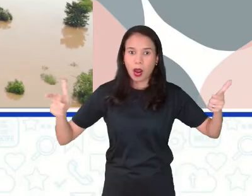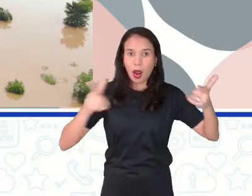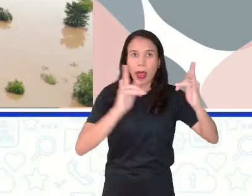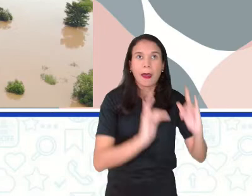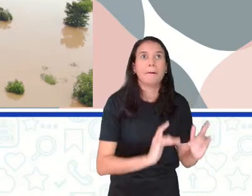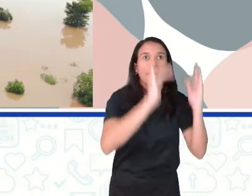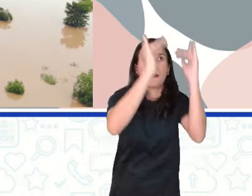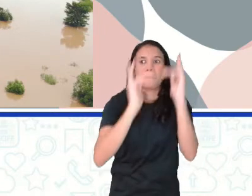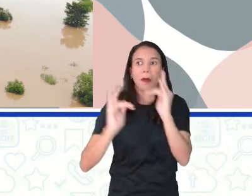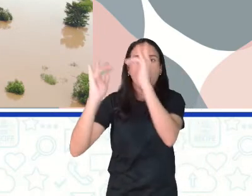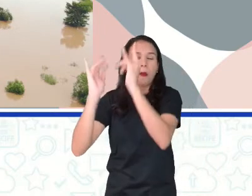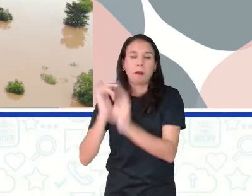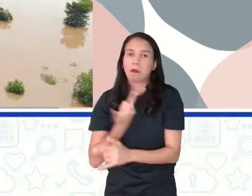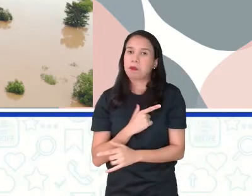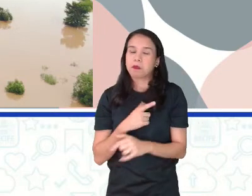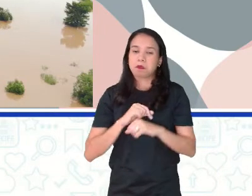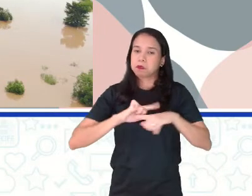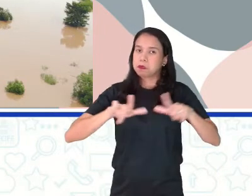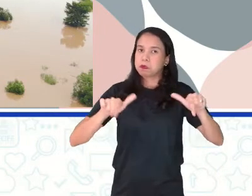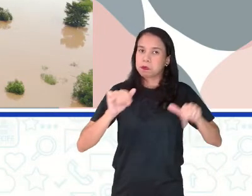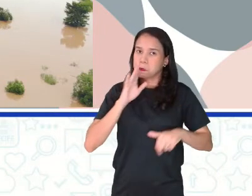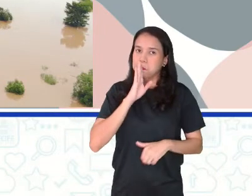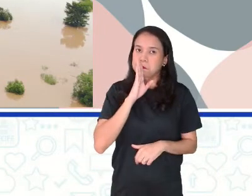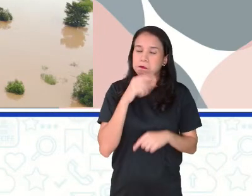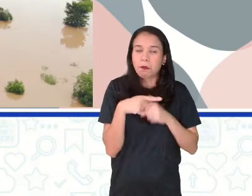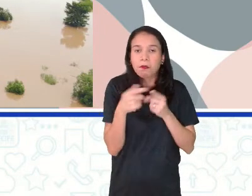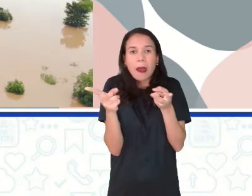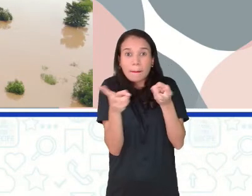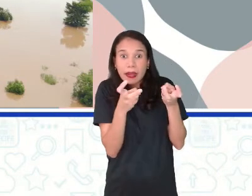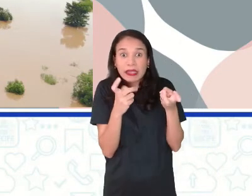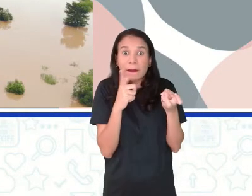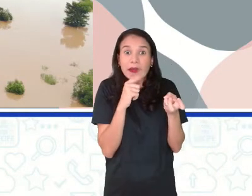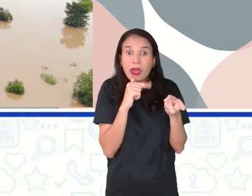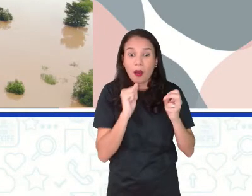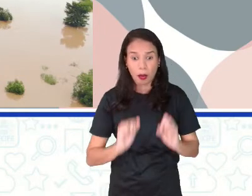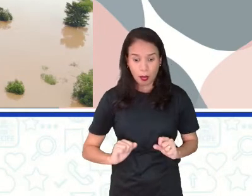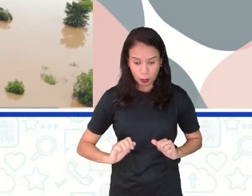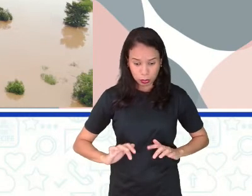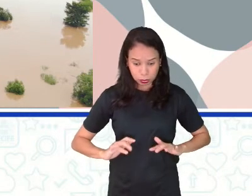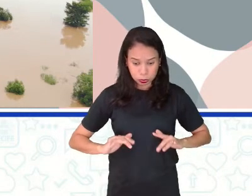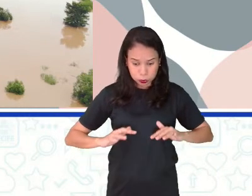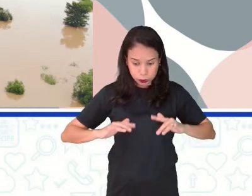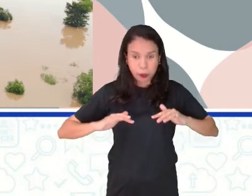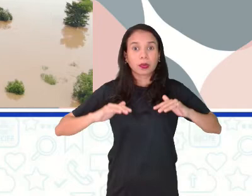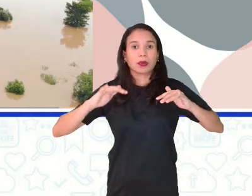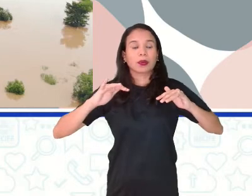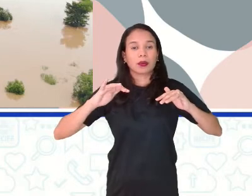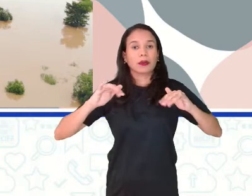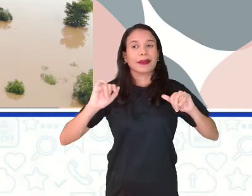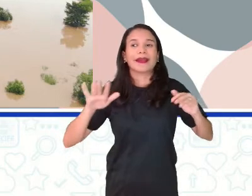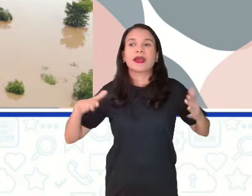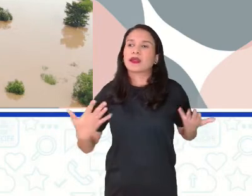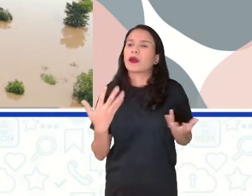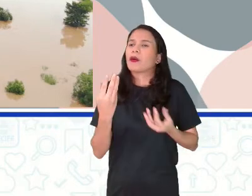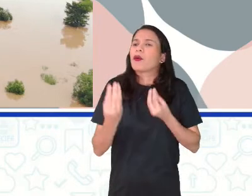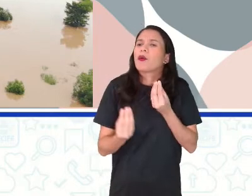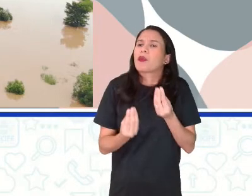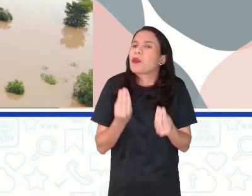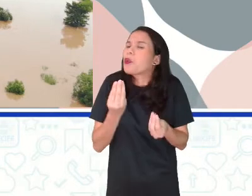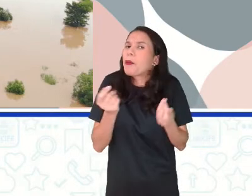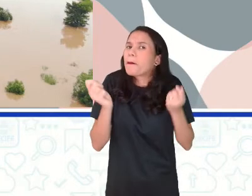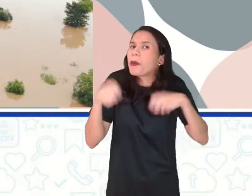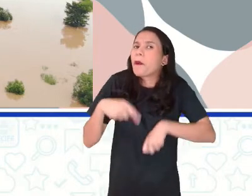com edificações, mas você percebe que ela está alagada, não é? Então, o que é que a gente pode